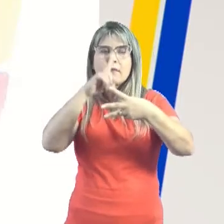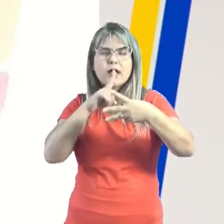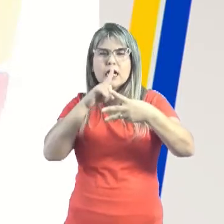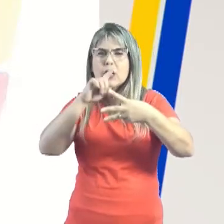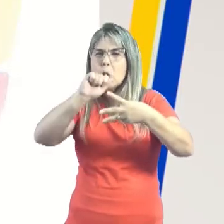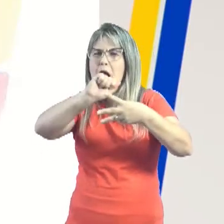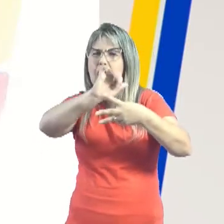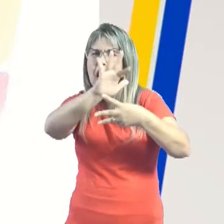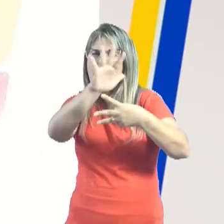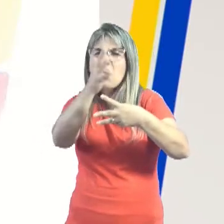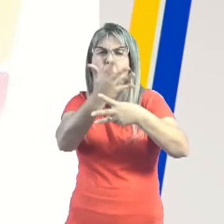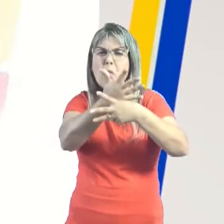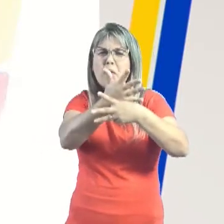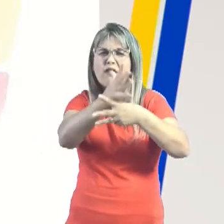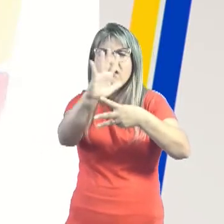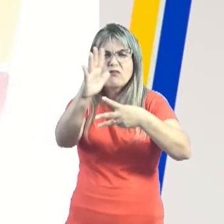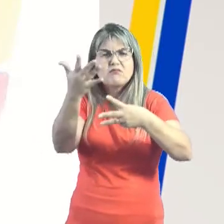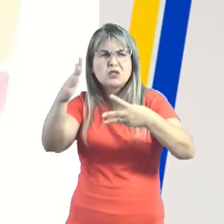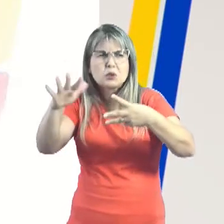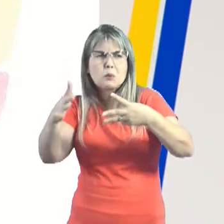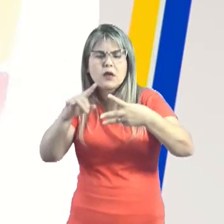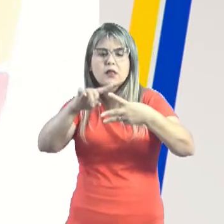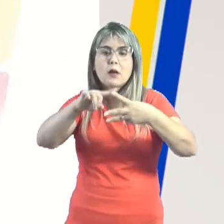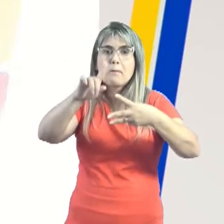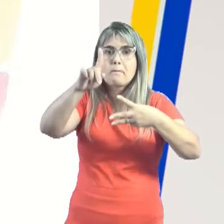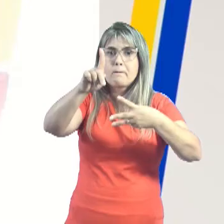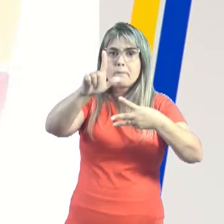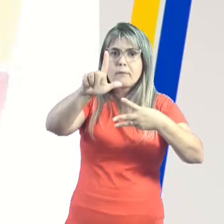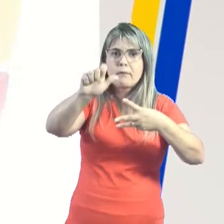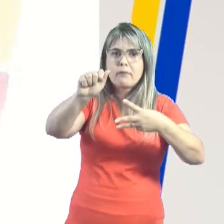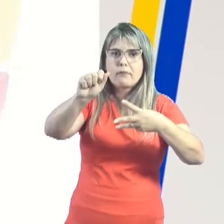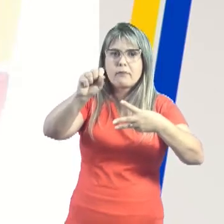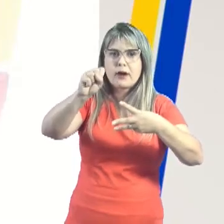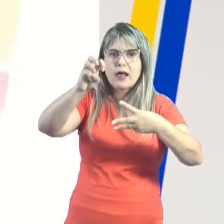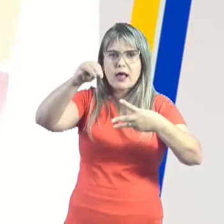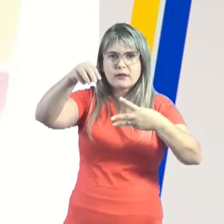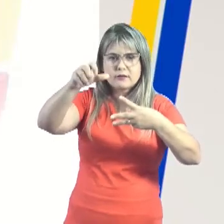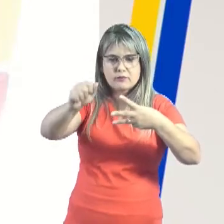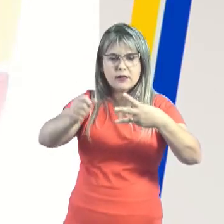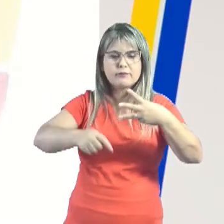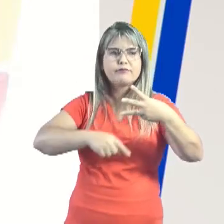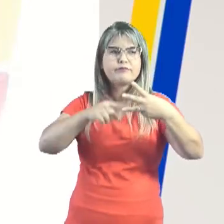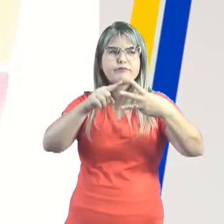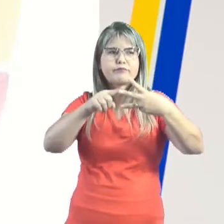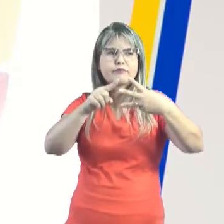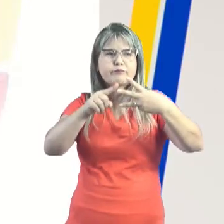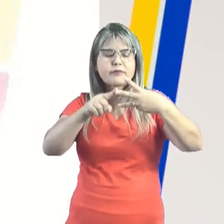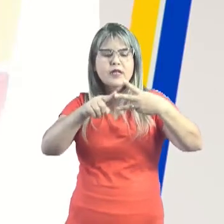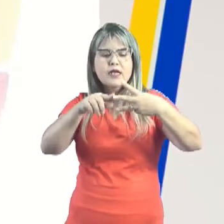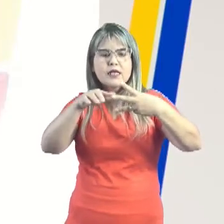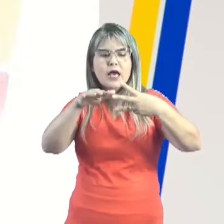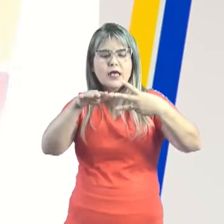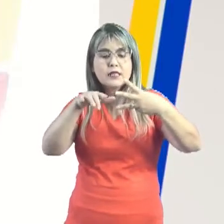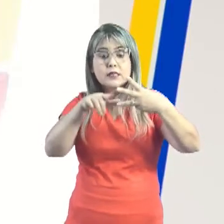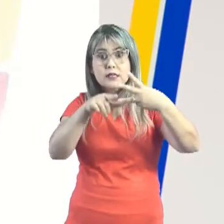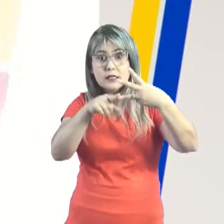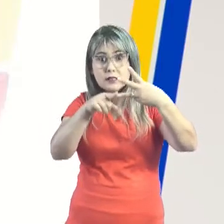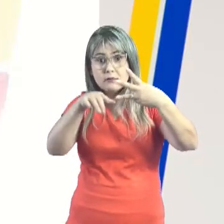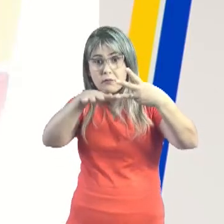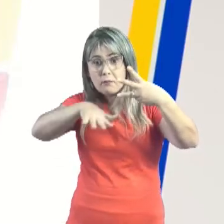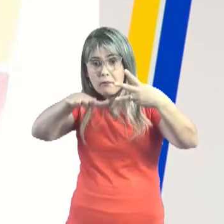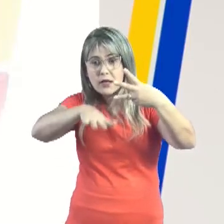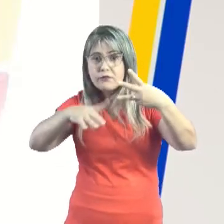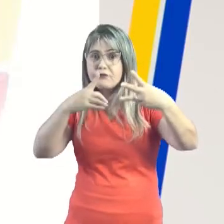meio esbranquiçada. Viu? Isso aqui é só ilustrativo. E uma parte avermelhada. Viu? E